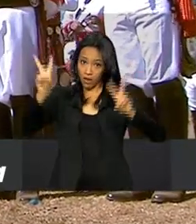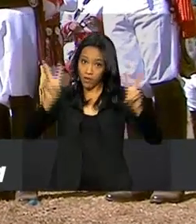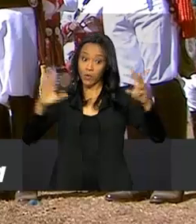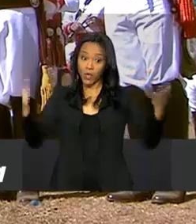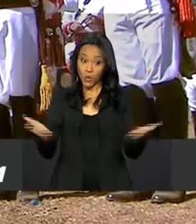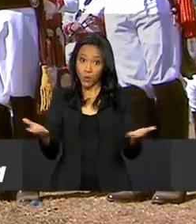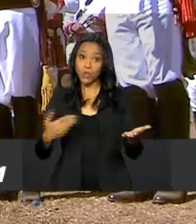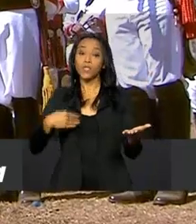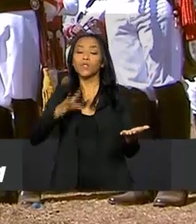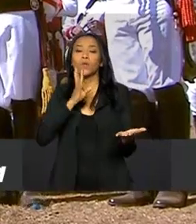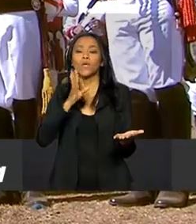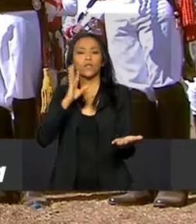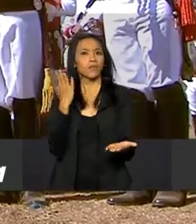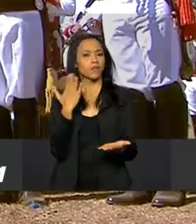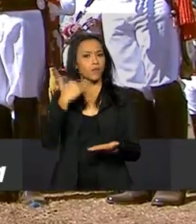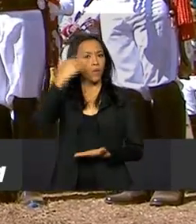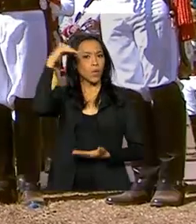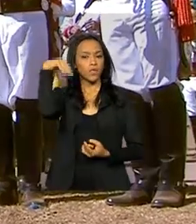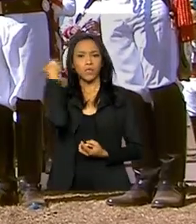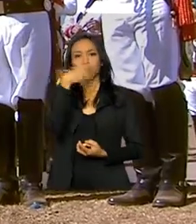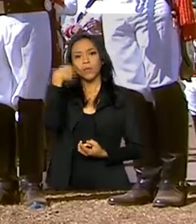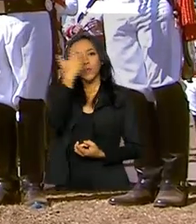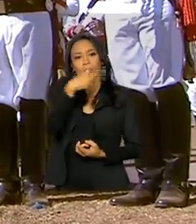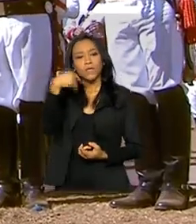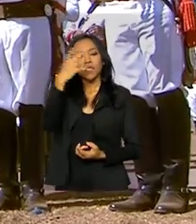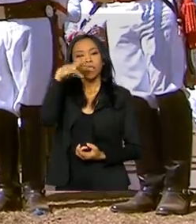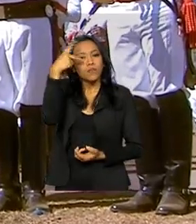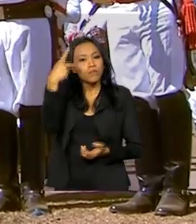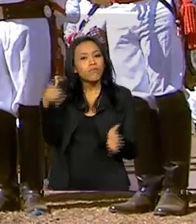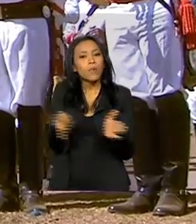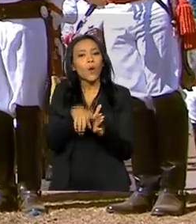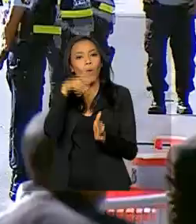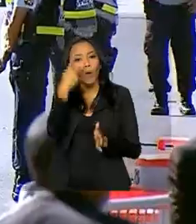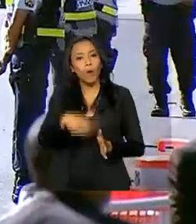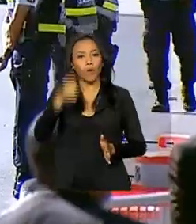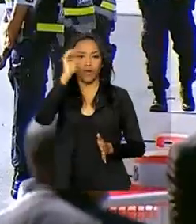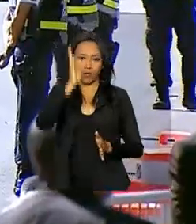como música popular brasileira.